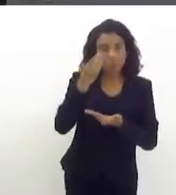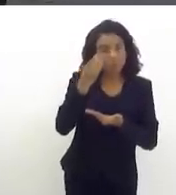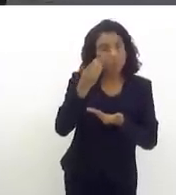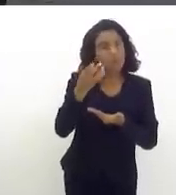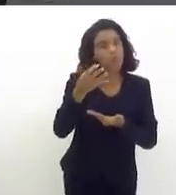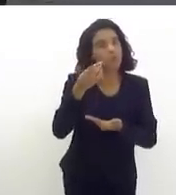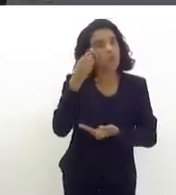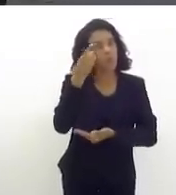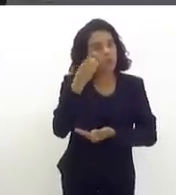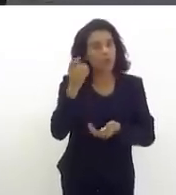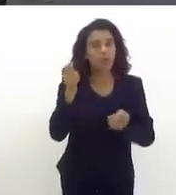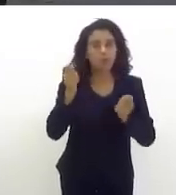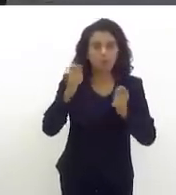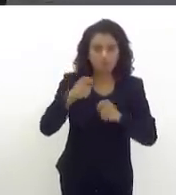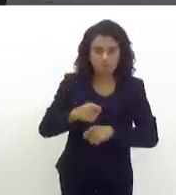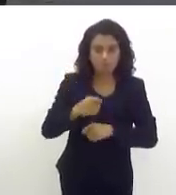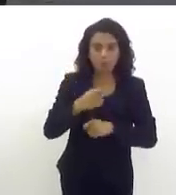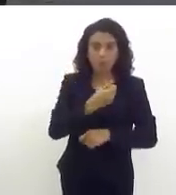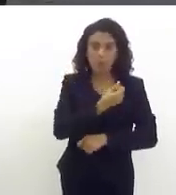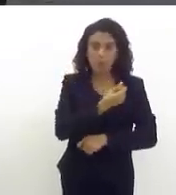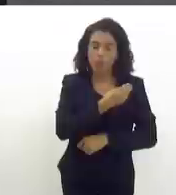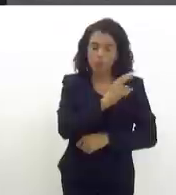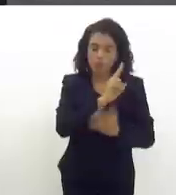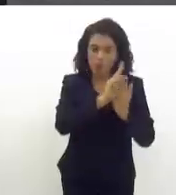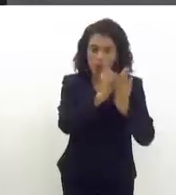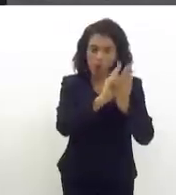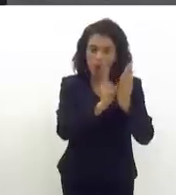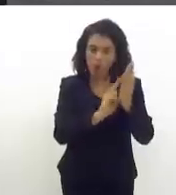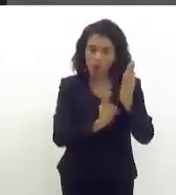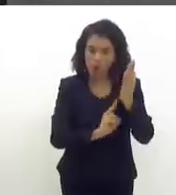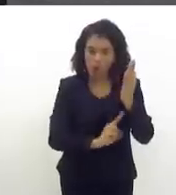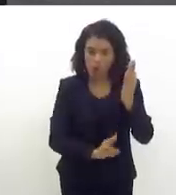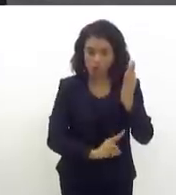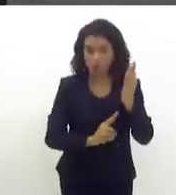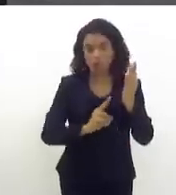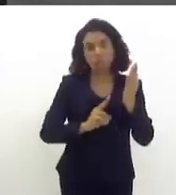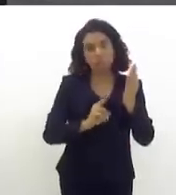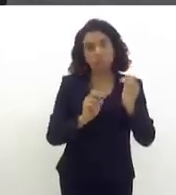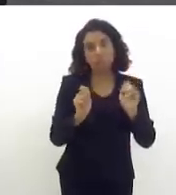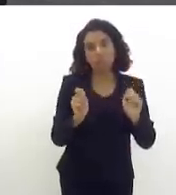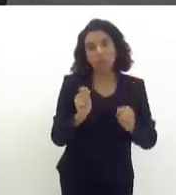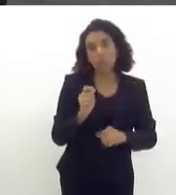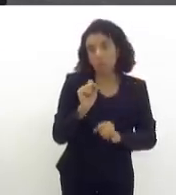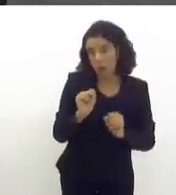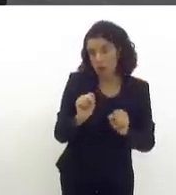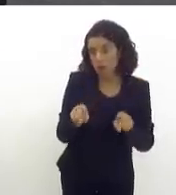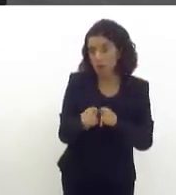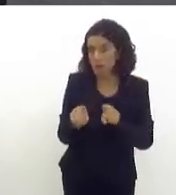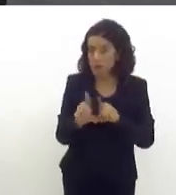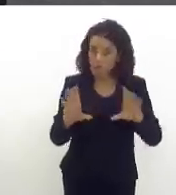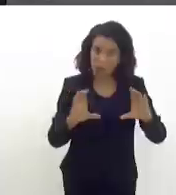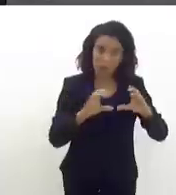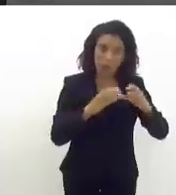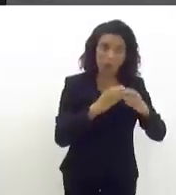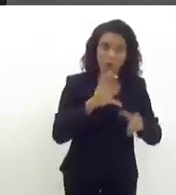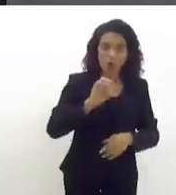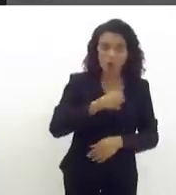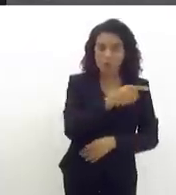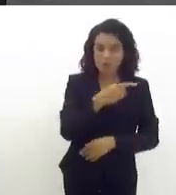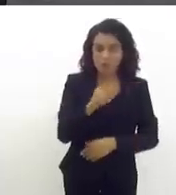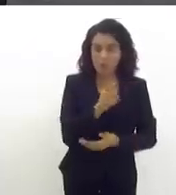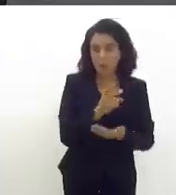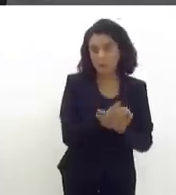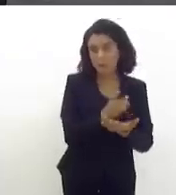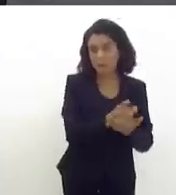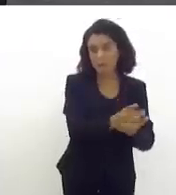tendo esses lados na mão o sol por uma das comissões permanentes pode pedir